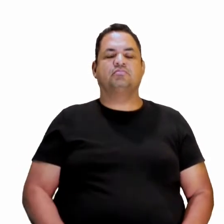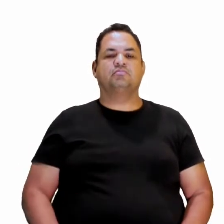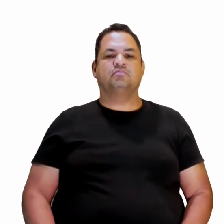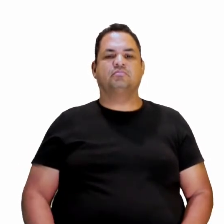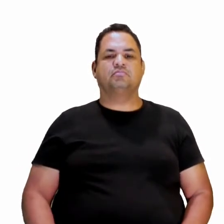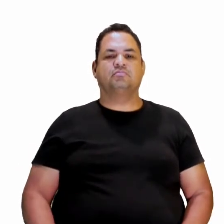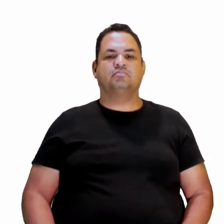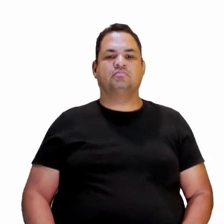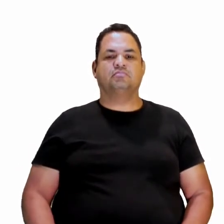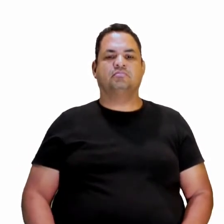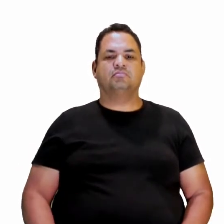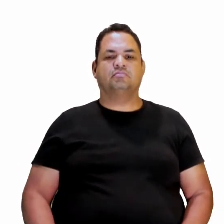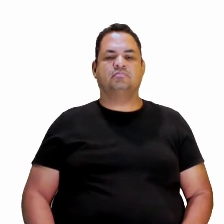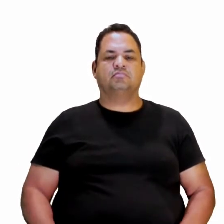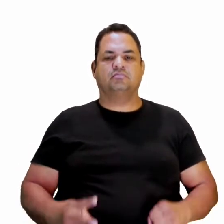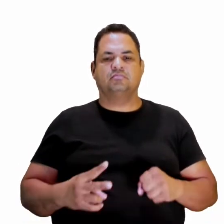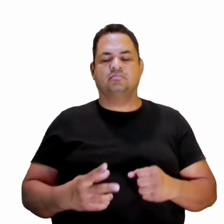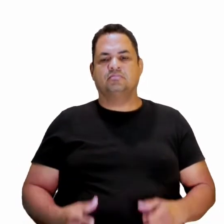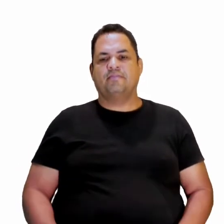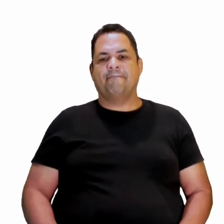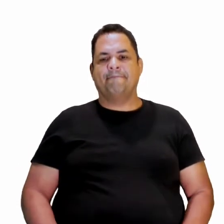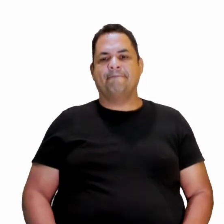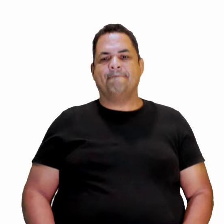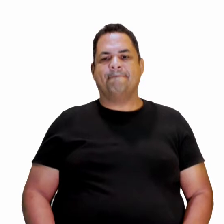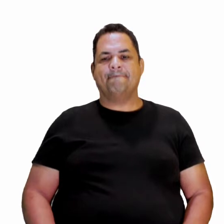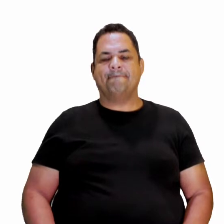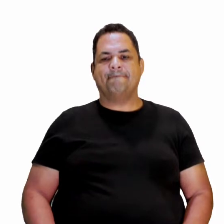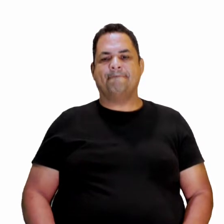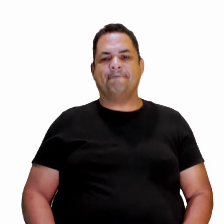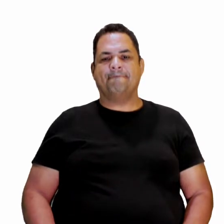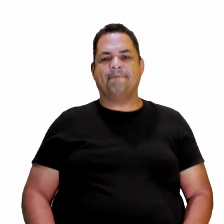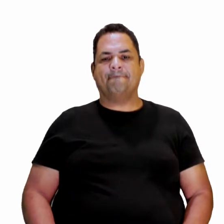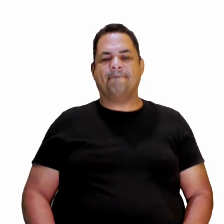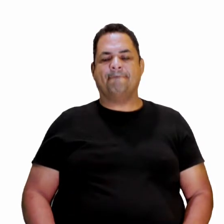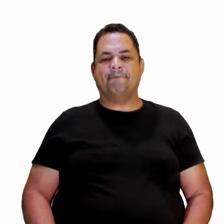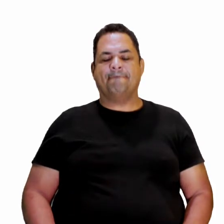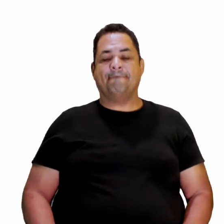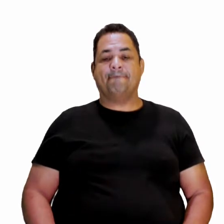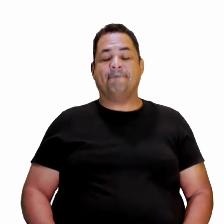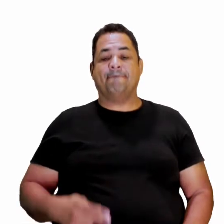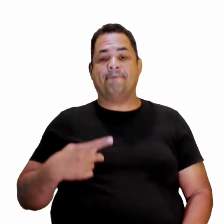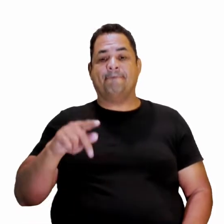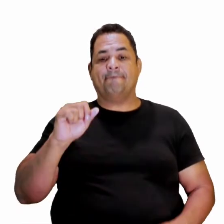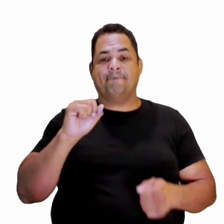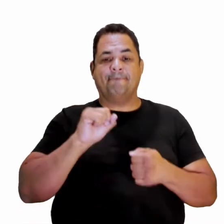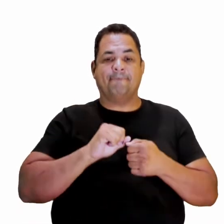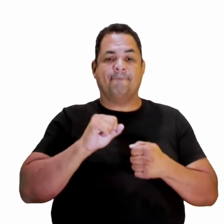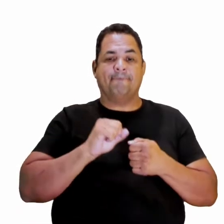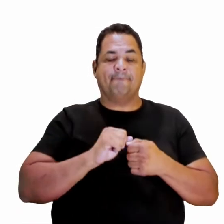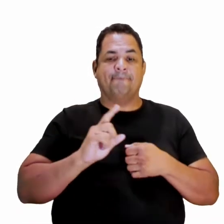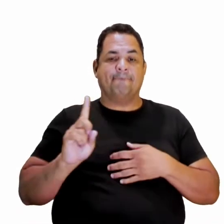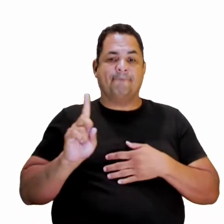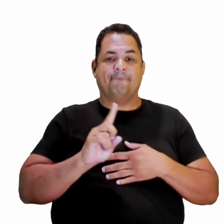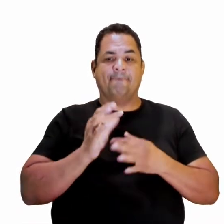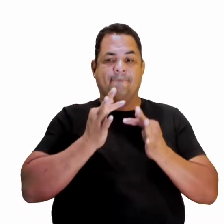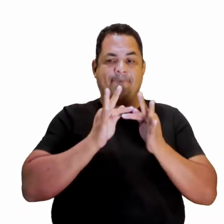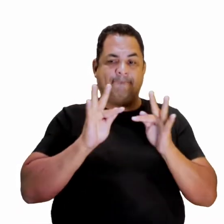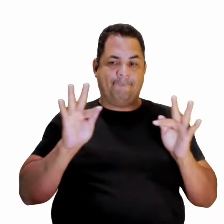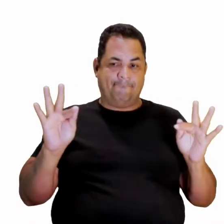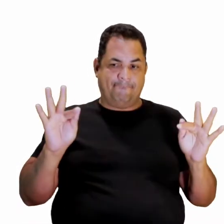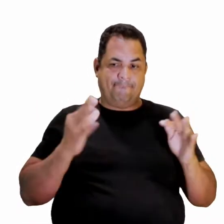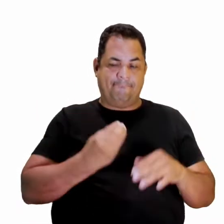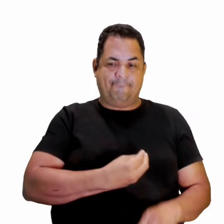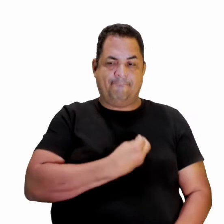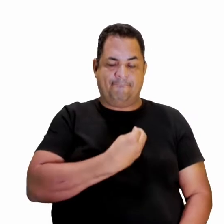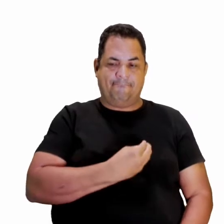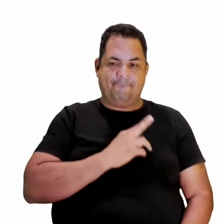plus, verb in the ing form. Então, para fazer a forma negativa do